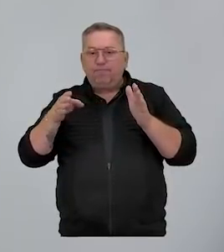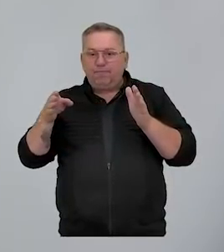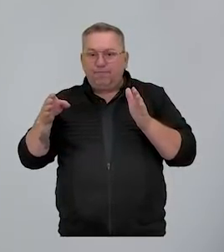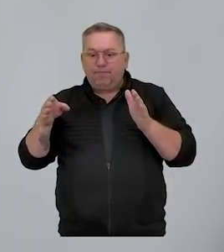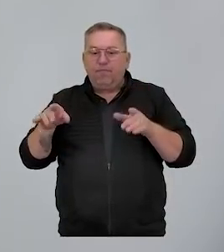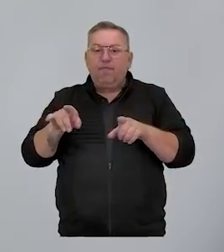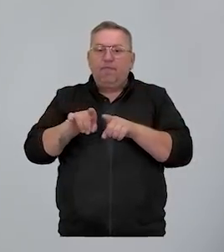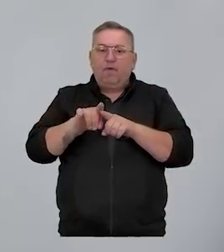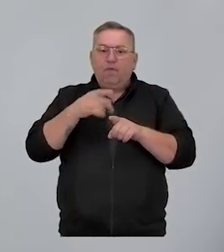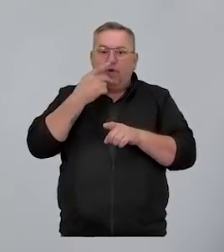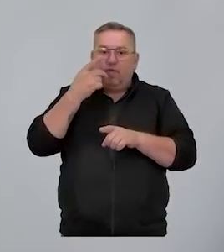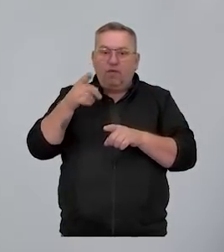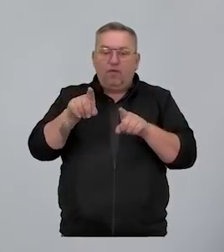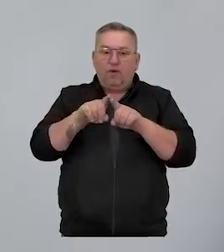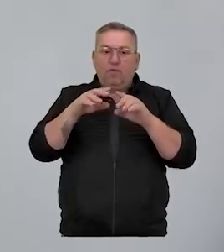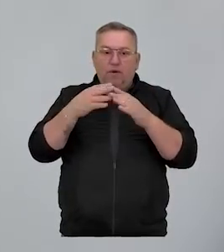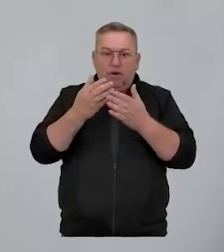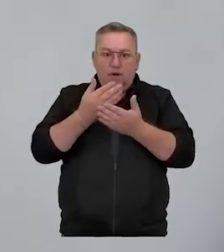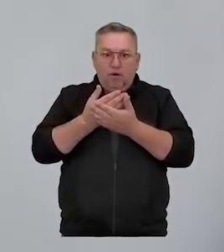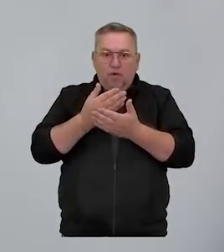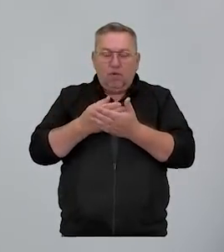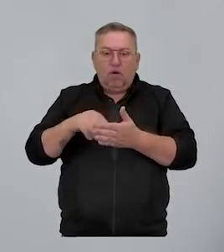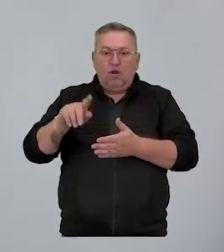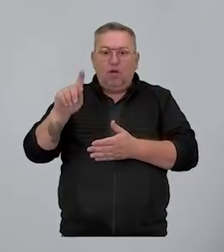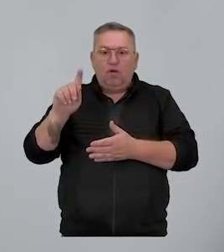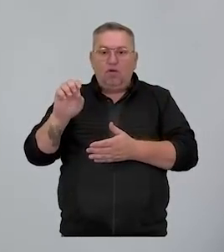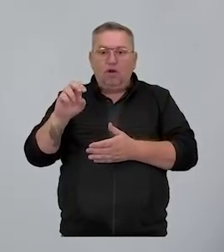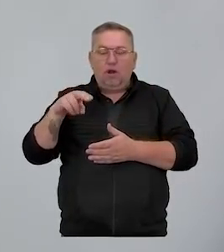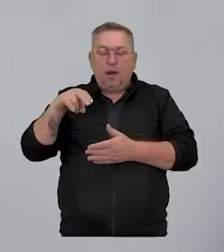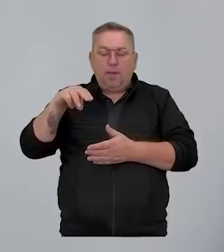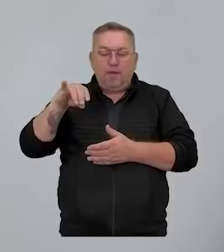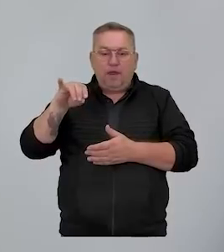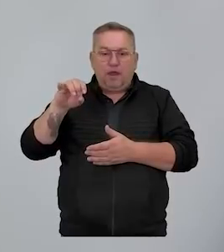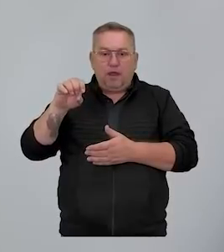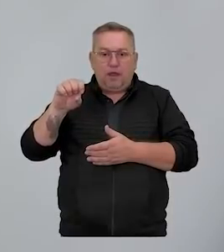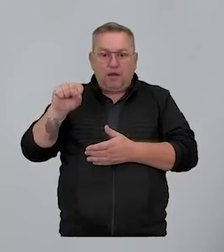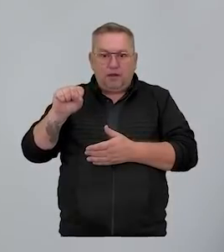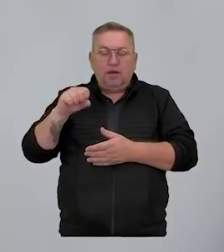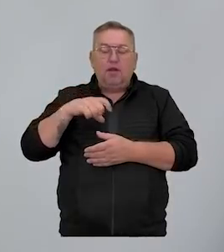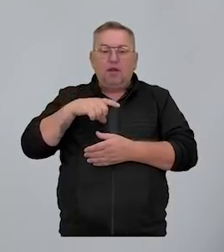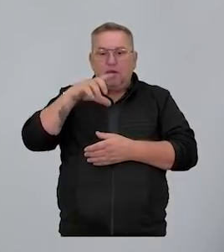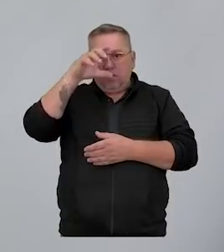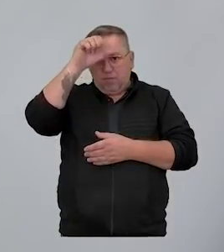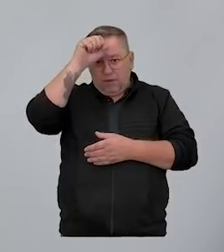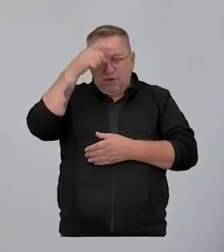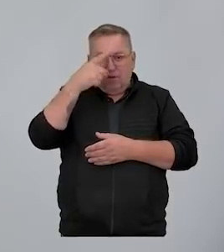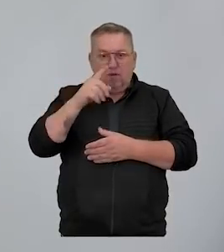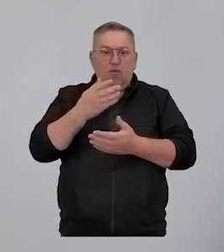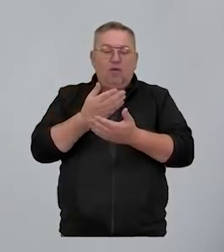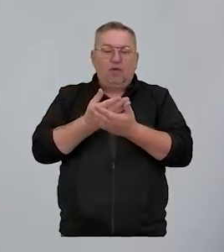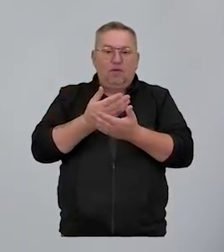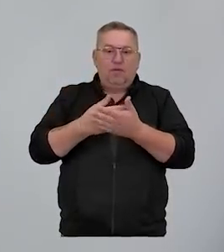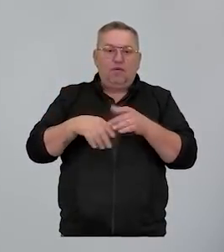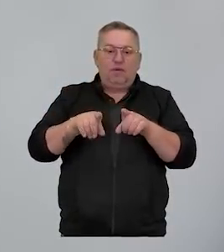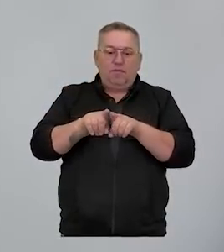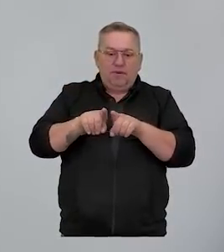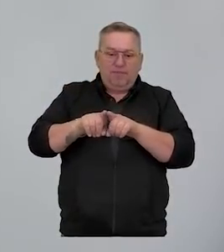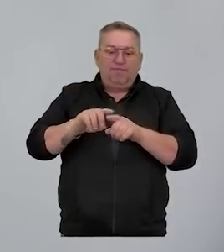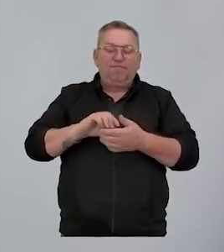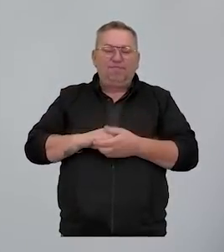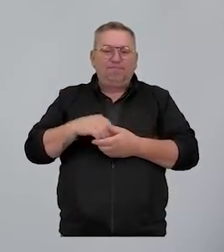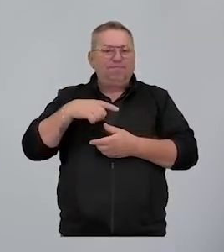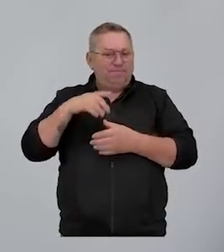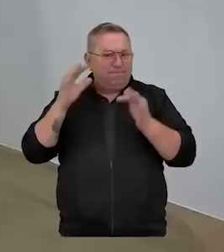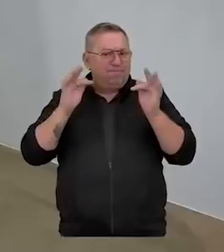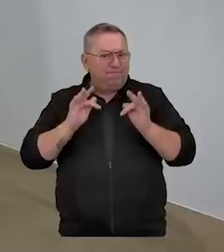da EE Jeremias de Paula Eduardo, de Monte Alto, estão aprendendo muito com as suas aulas, com as Ai, que nossas bom. aulas, né? Ficamos muito